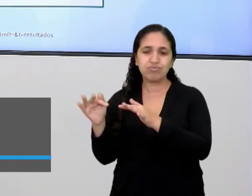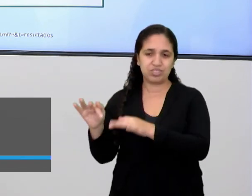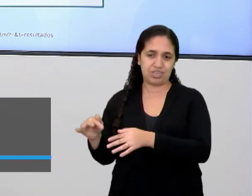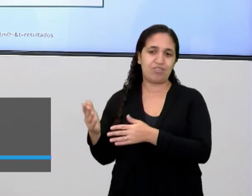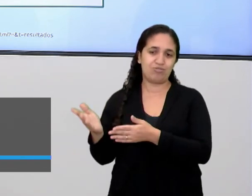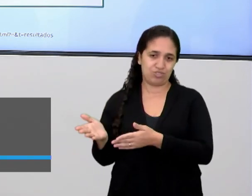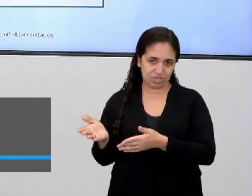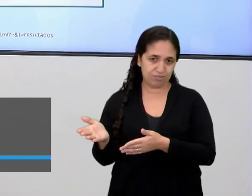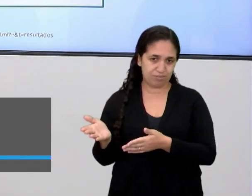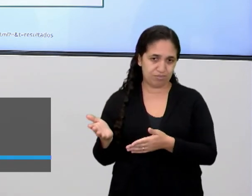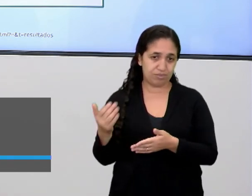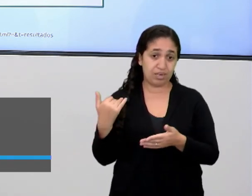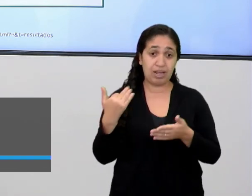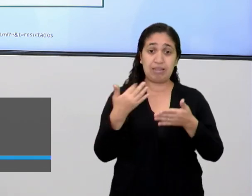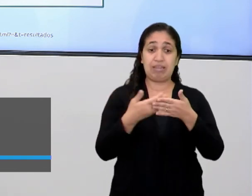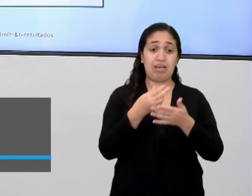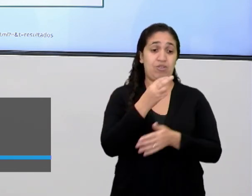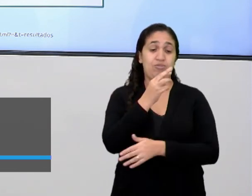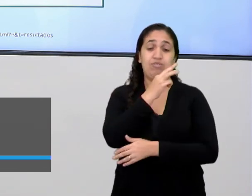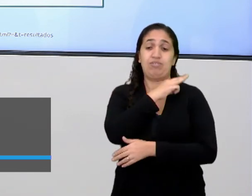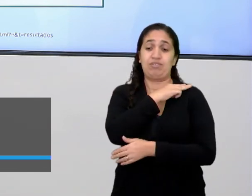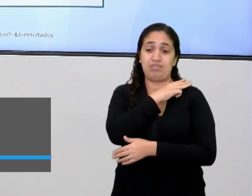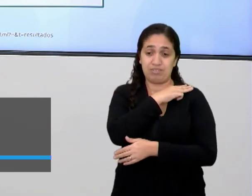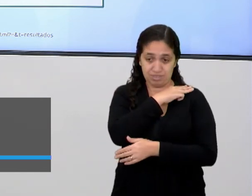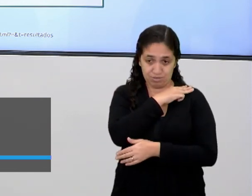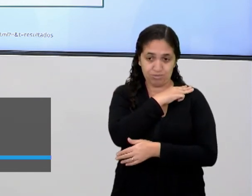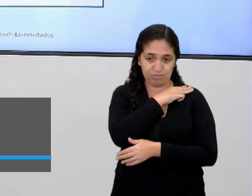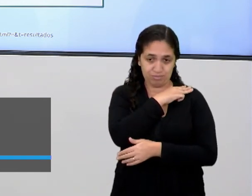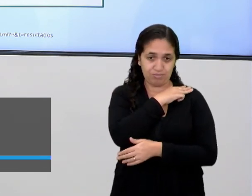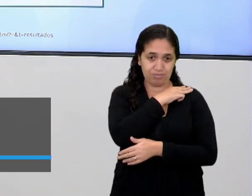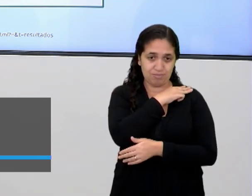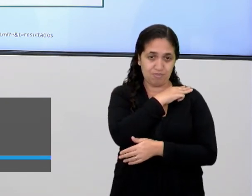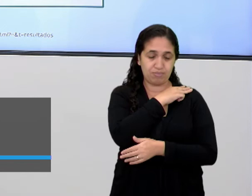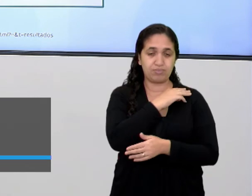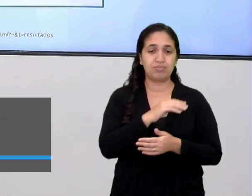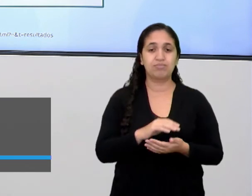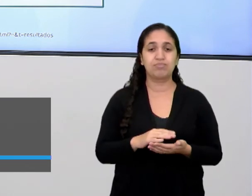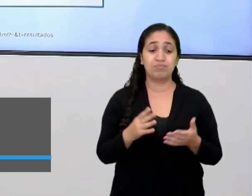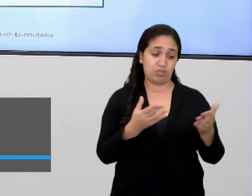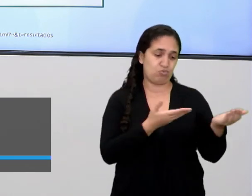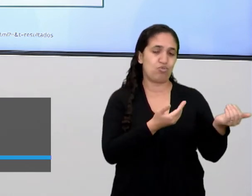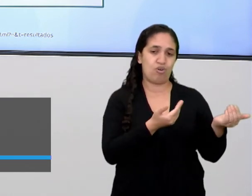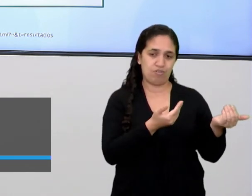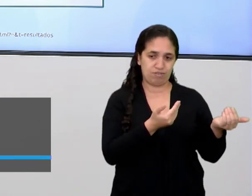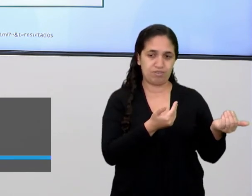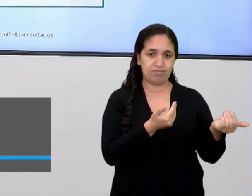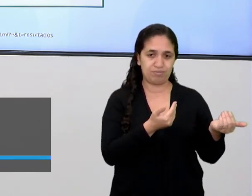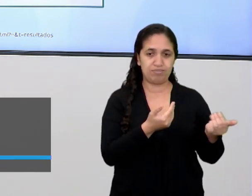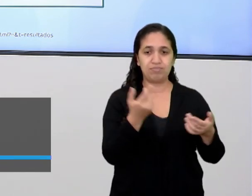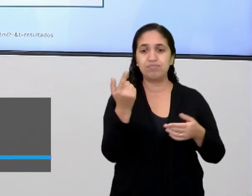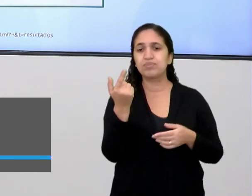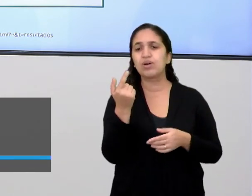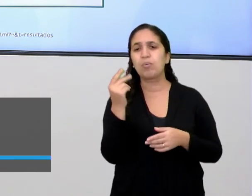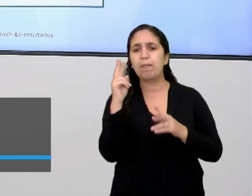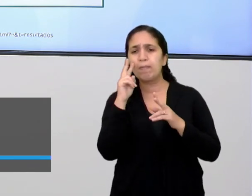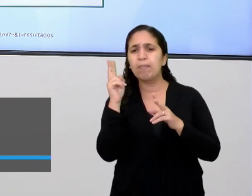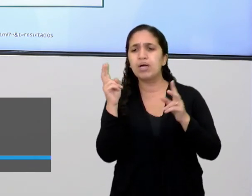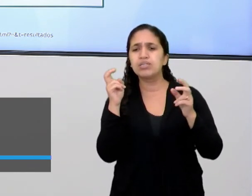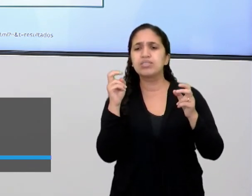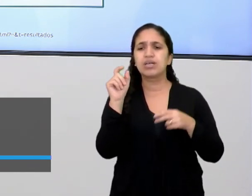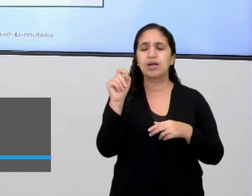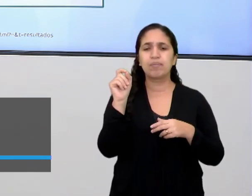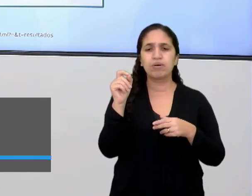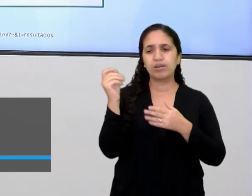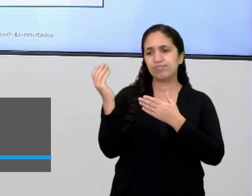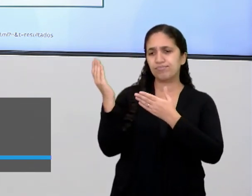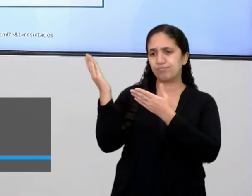diante, aí até a terceira série do ensino médio. Então são jovens. Perceba que os números acabam sendo